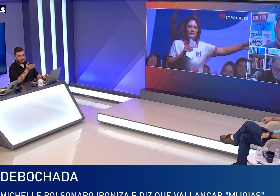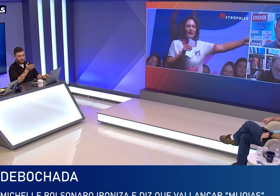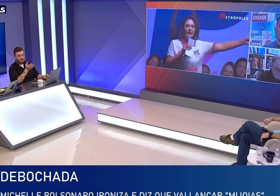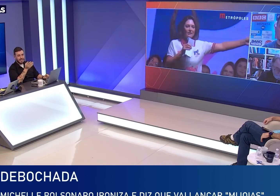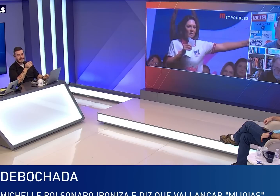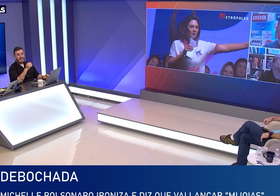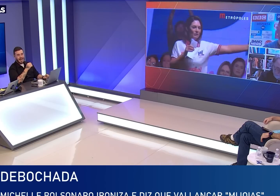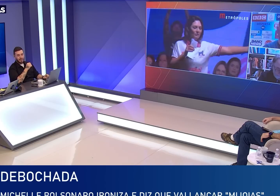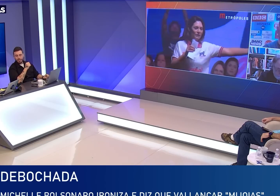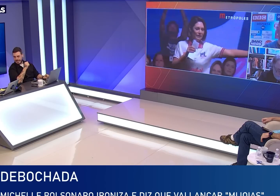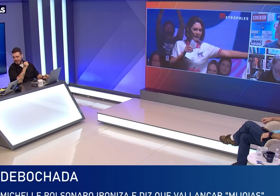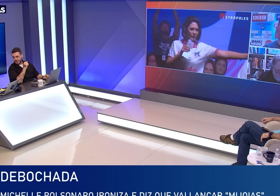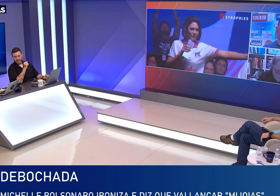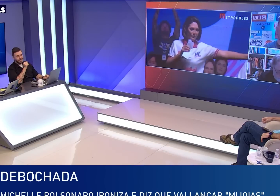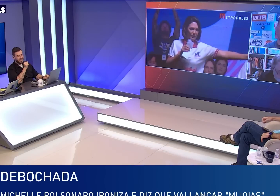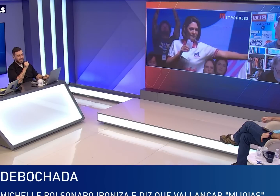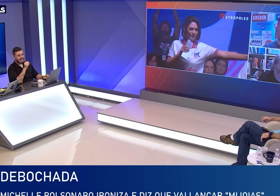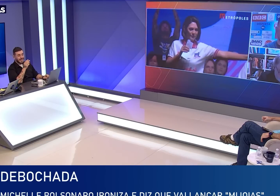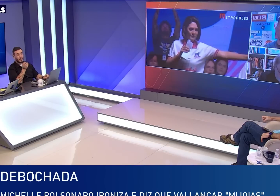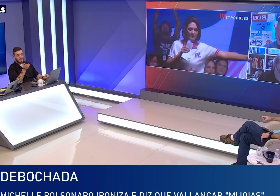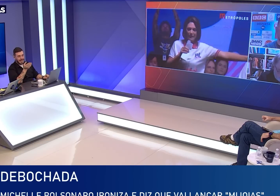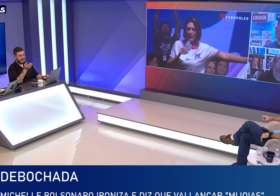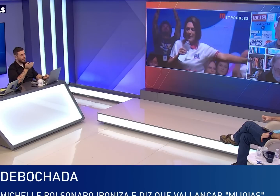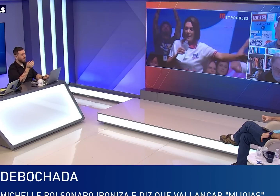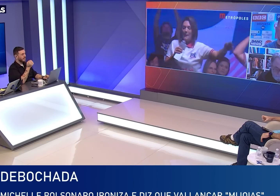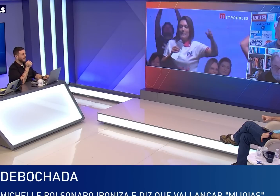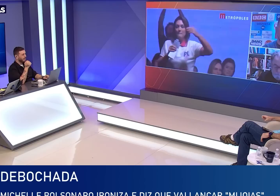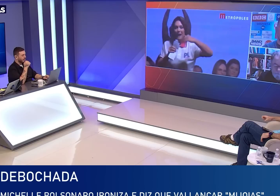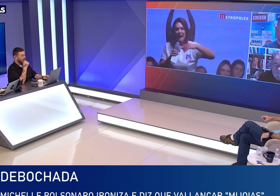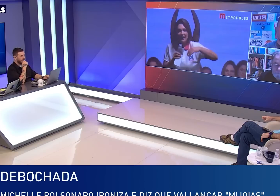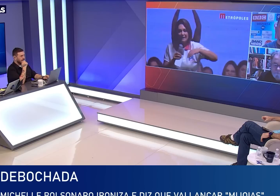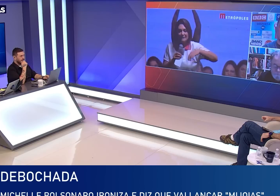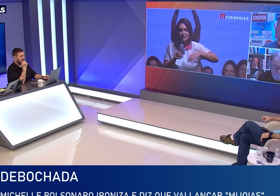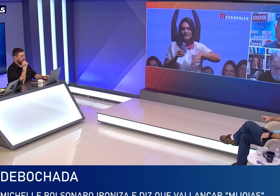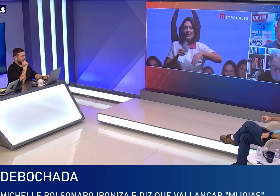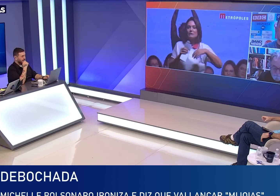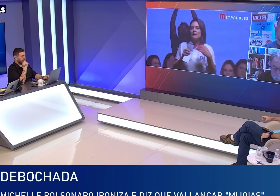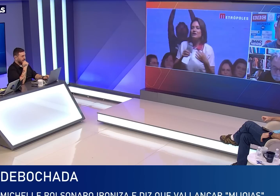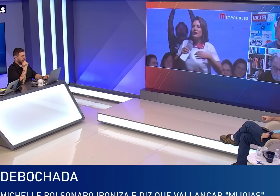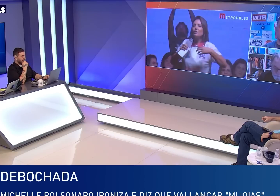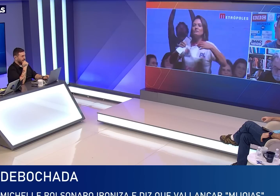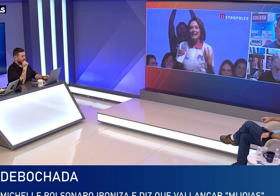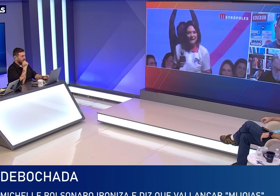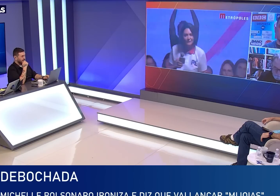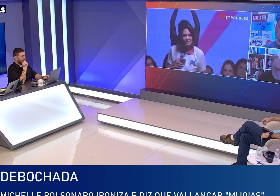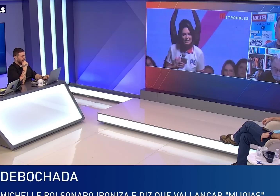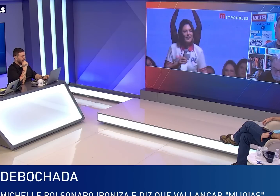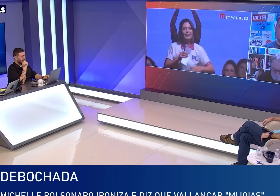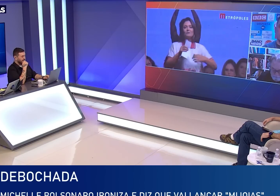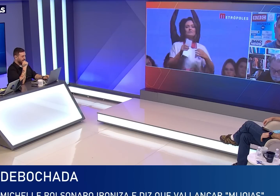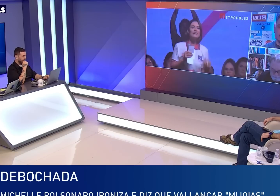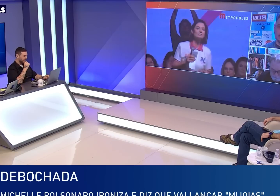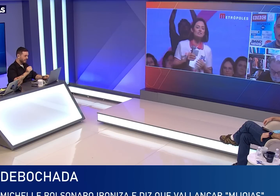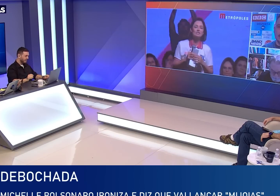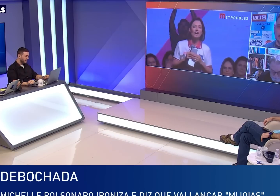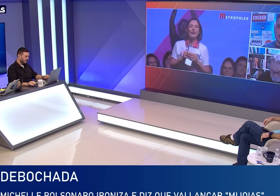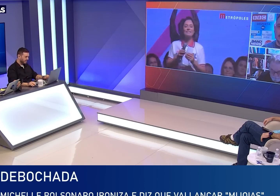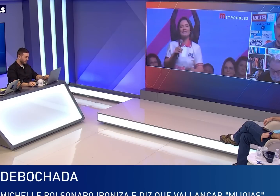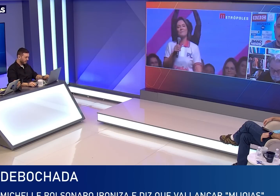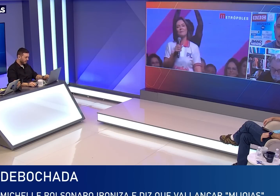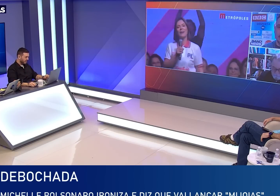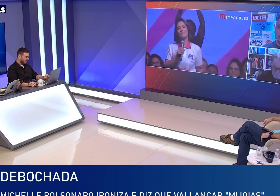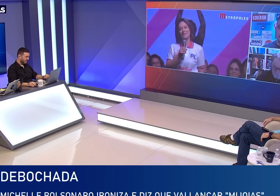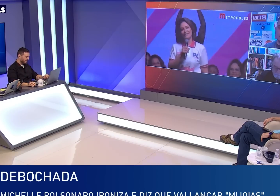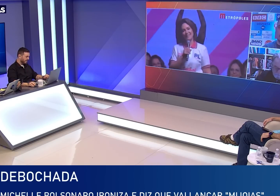ver se a animação toda vai acontecer quando ela estiver na colmeia, talvez, né, Demore? Não, teve um N2 que eu falei sobre isso, a gente estava conversando